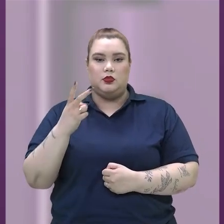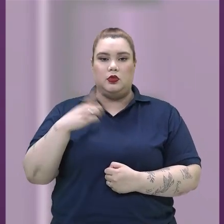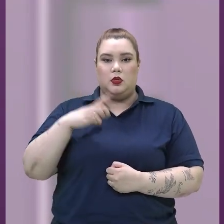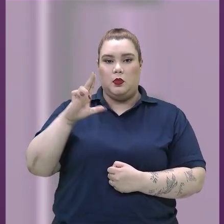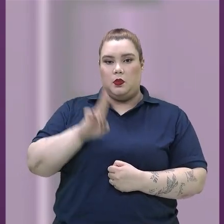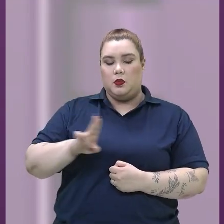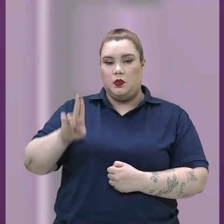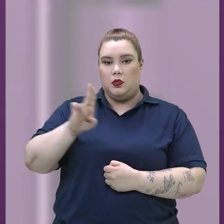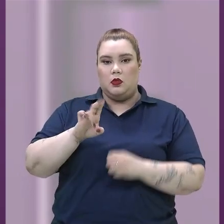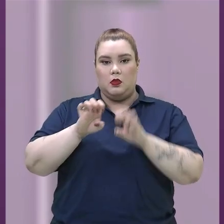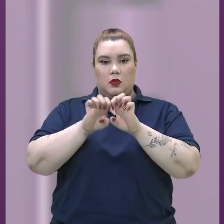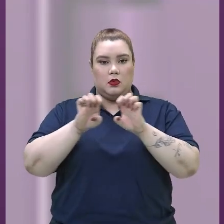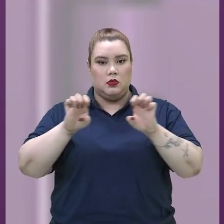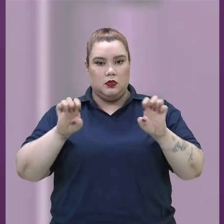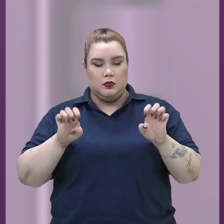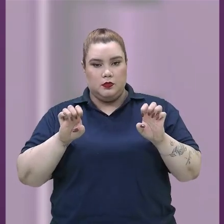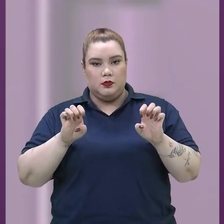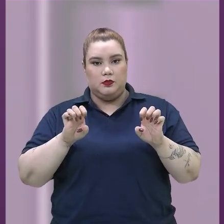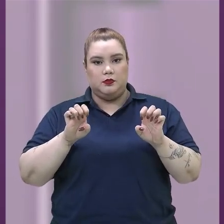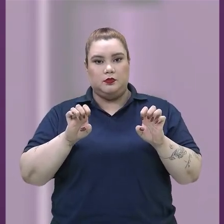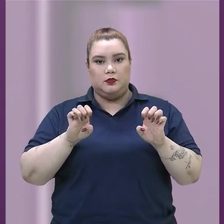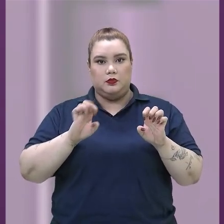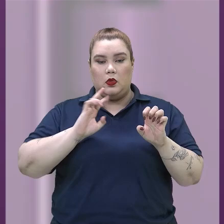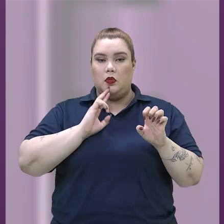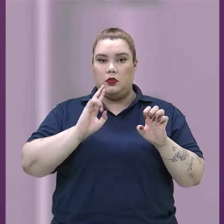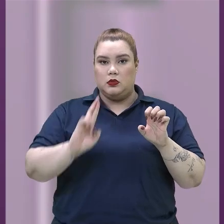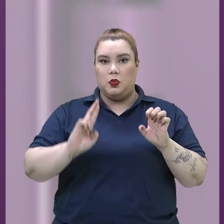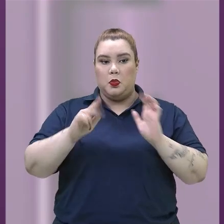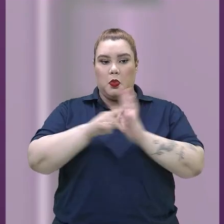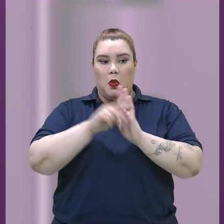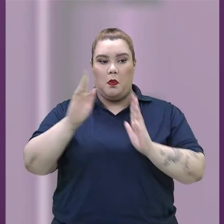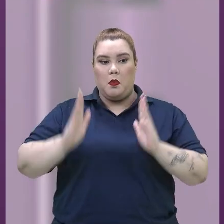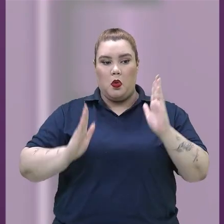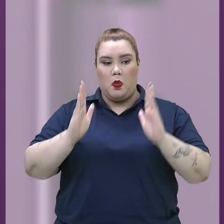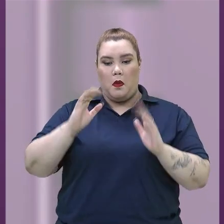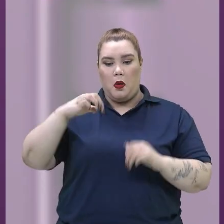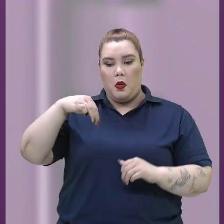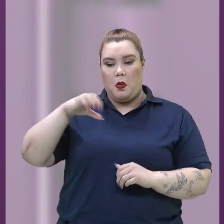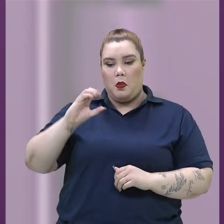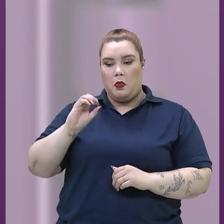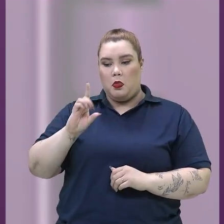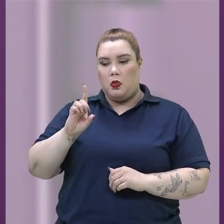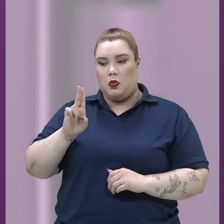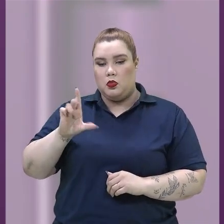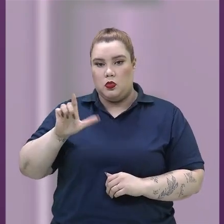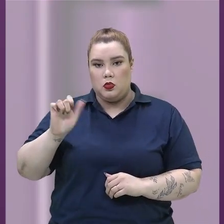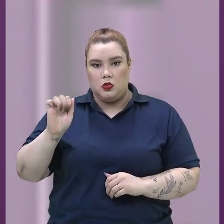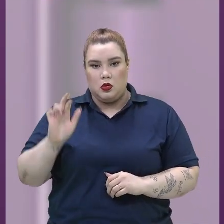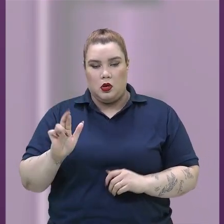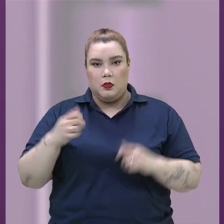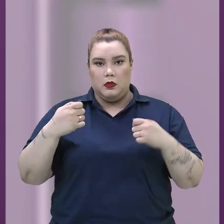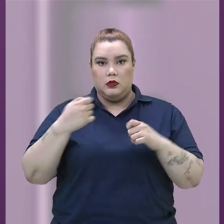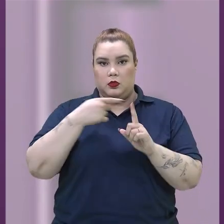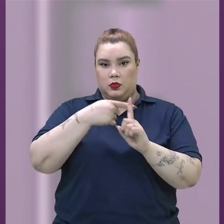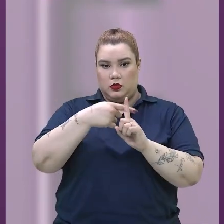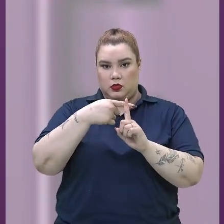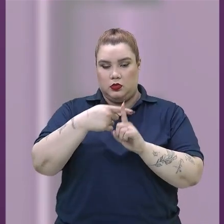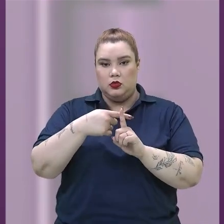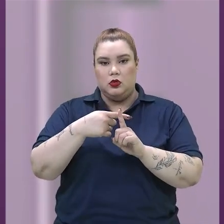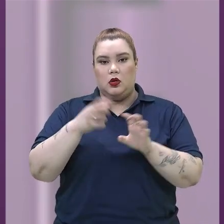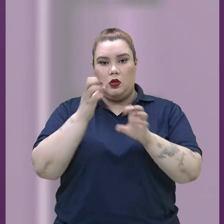lá o resultado modular, né, importante que seja positivo, né, aí a gente calcula então a